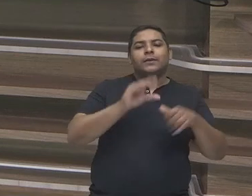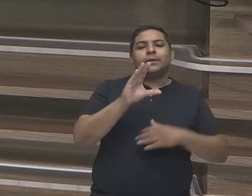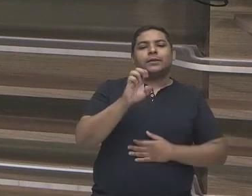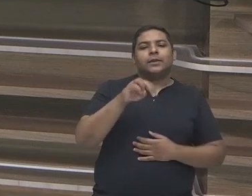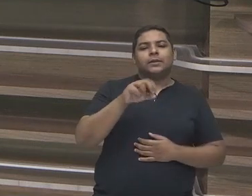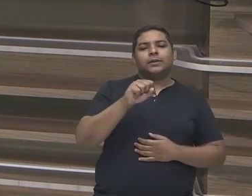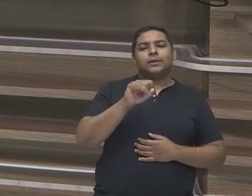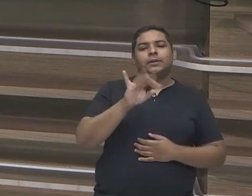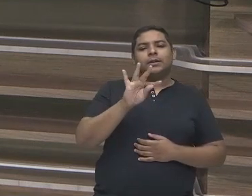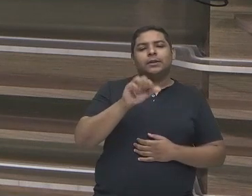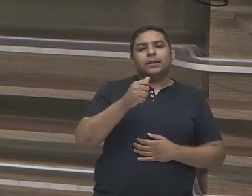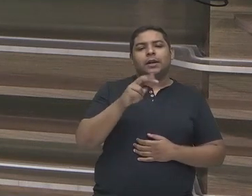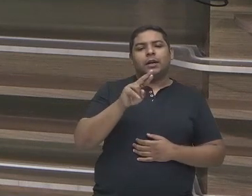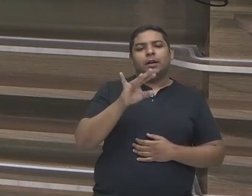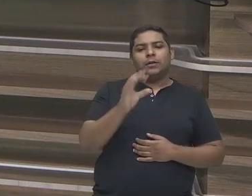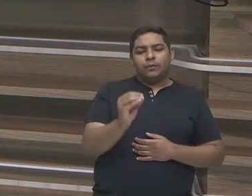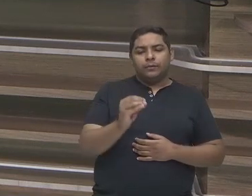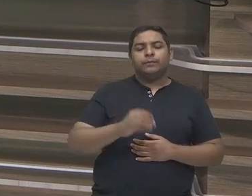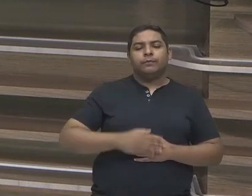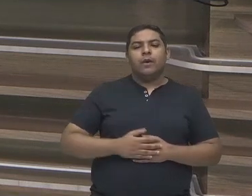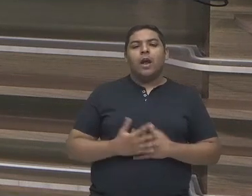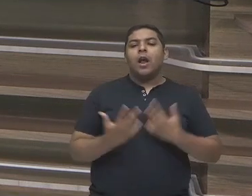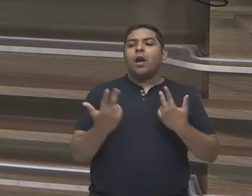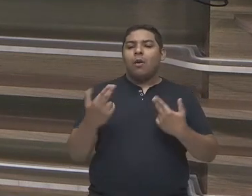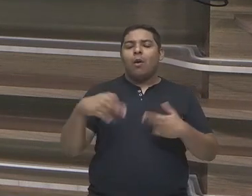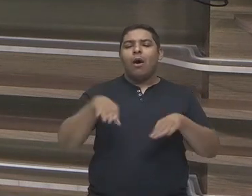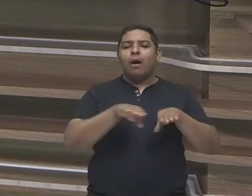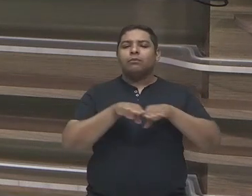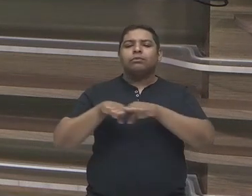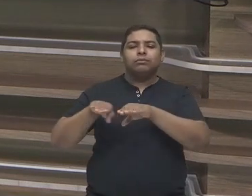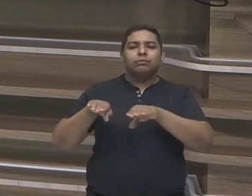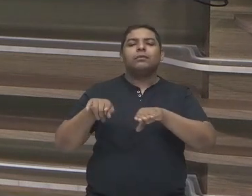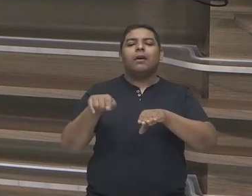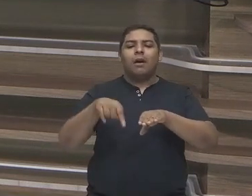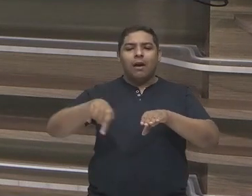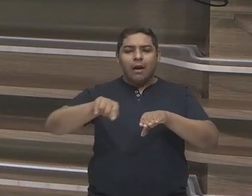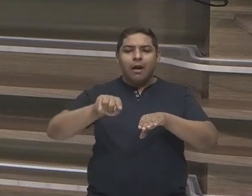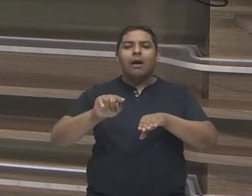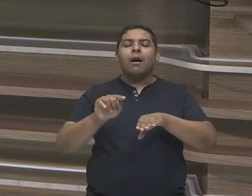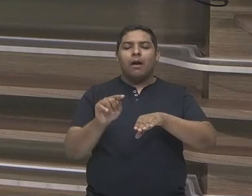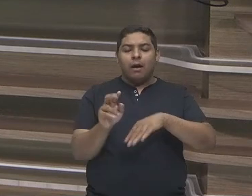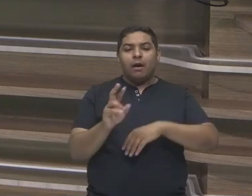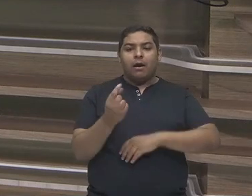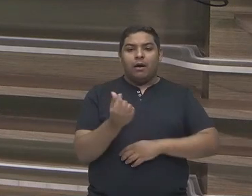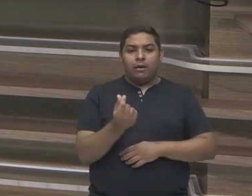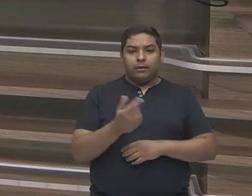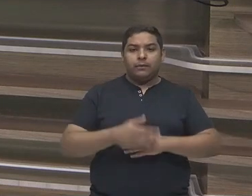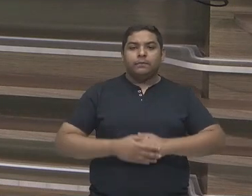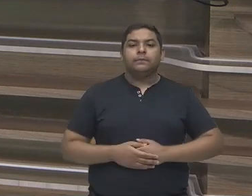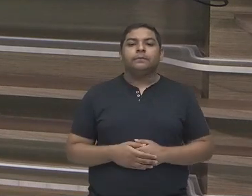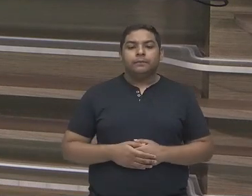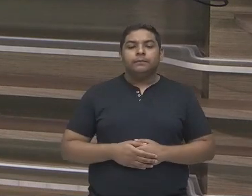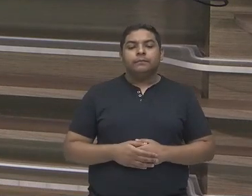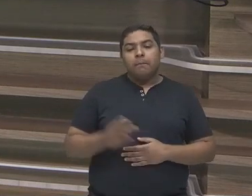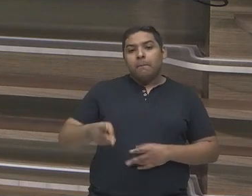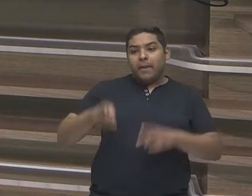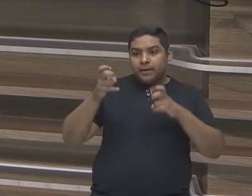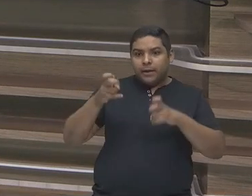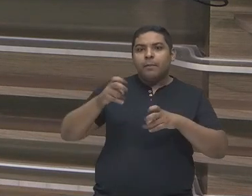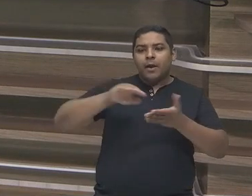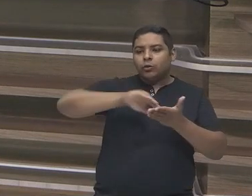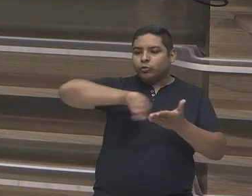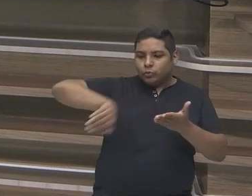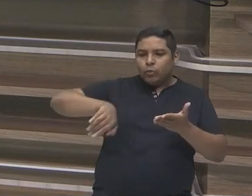renda. Vocês viram também que as mulheres tiveram que criar sua própria Constituição quando perceberam que foram excluídas da Constituição